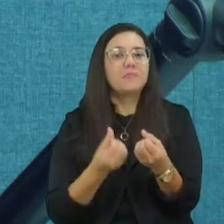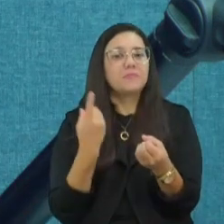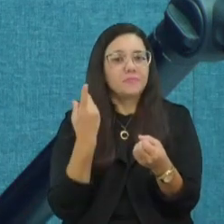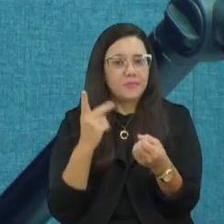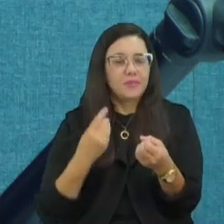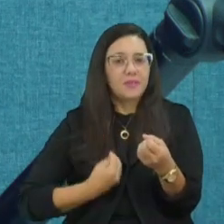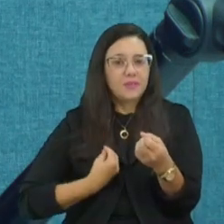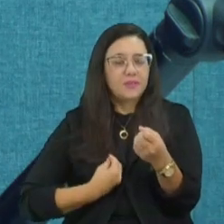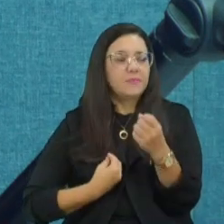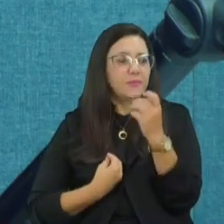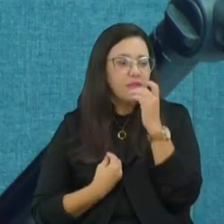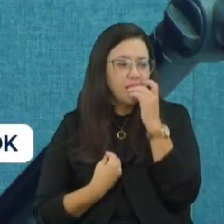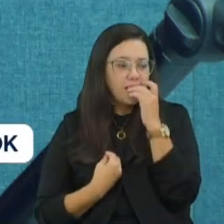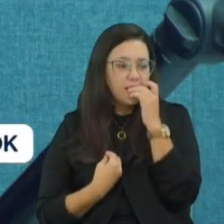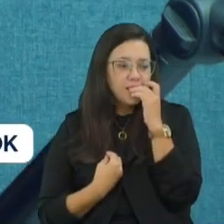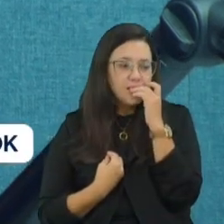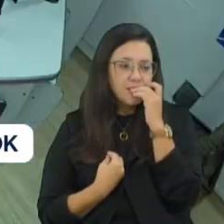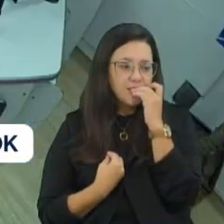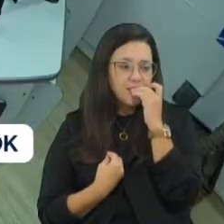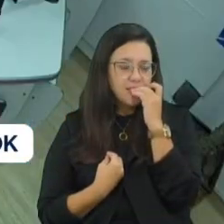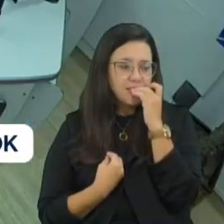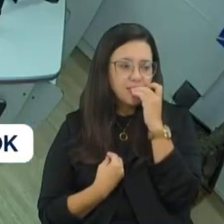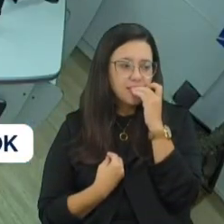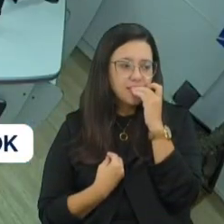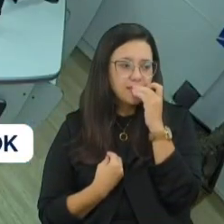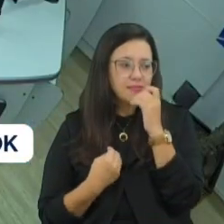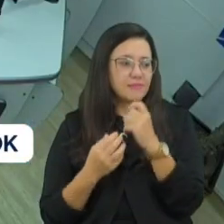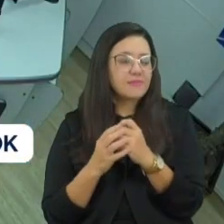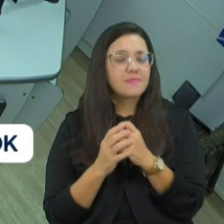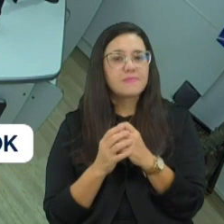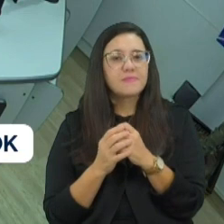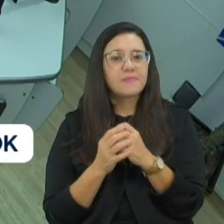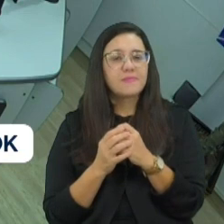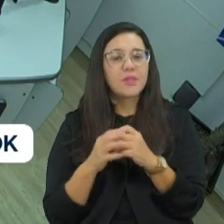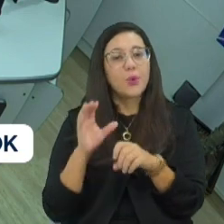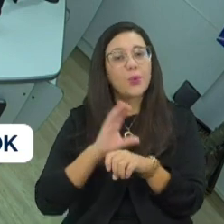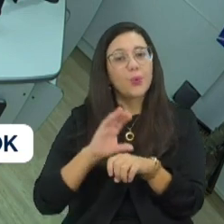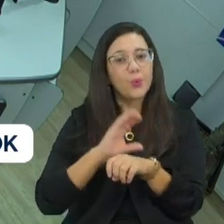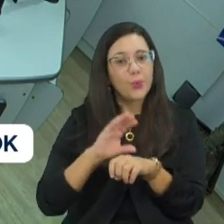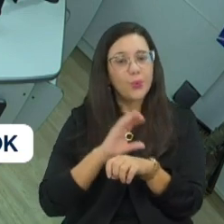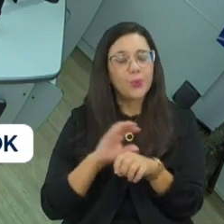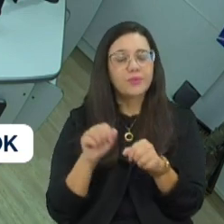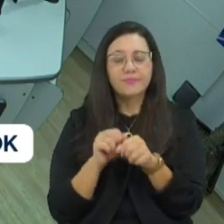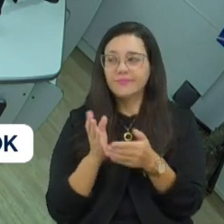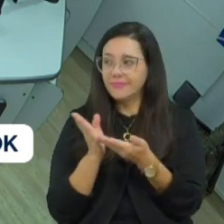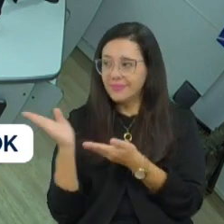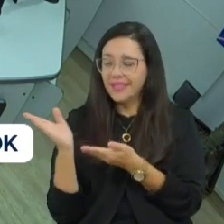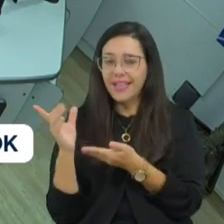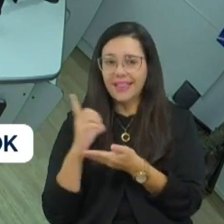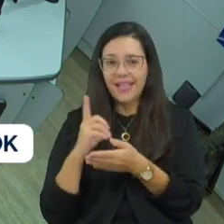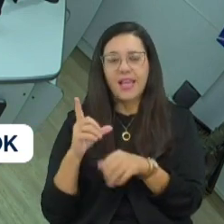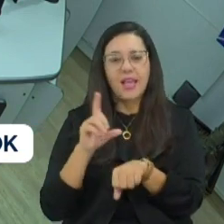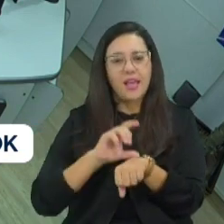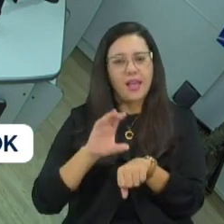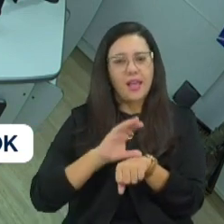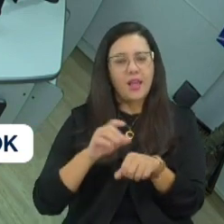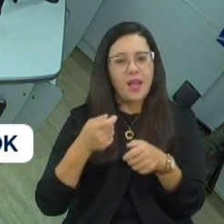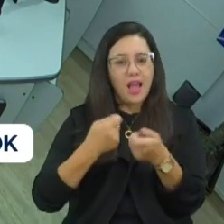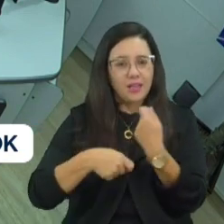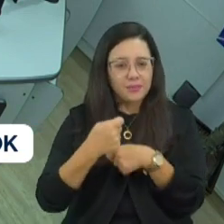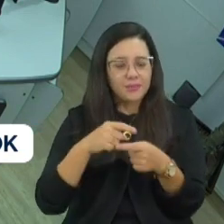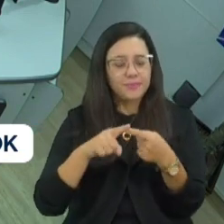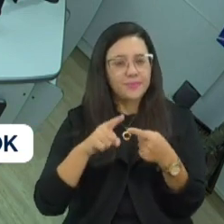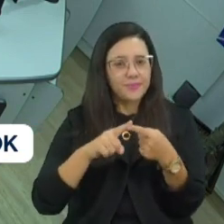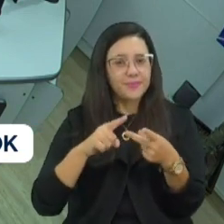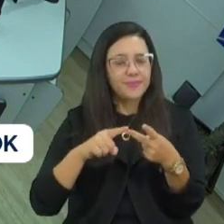certo. E sobre... os cursos, né, que a coordenadora representa, né, Administração de Empresas e Ciências